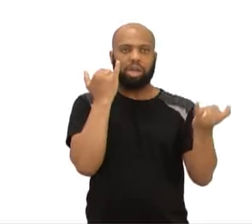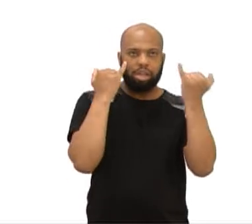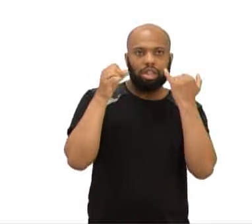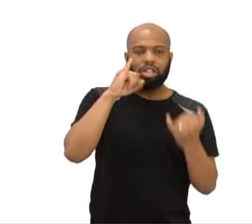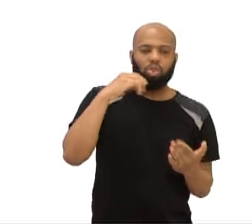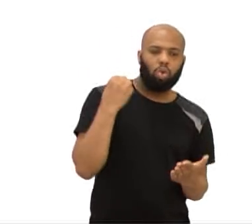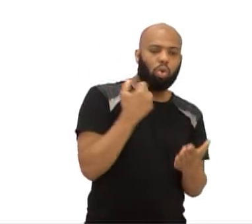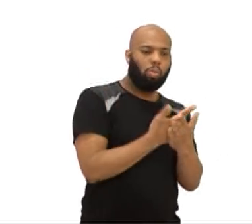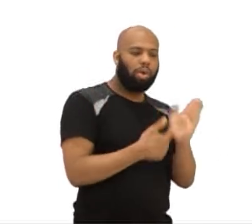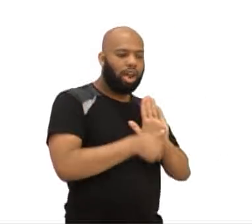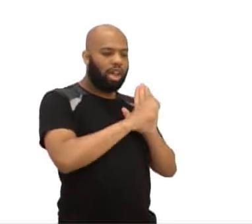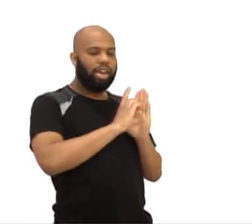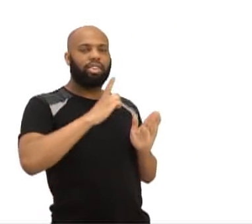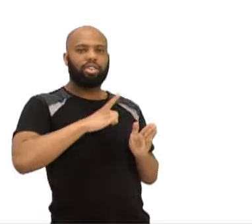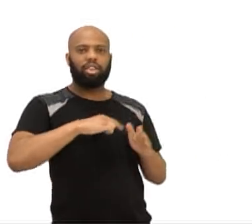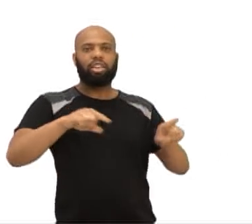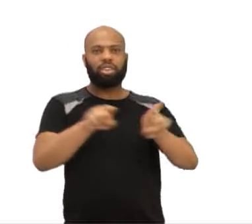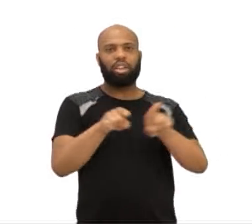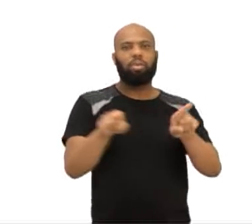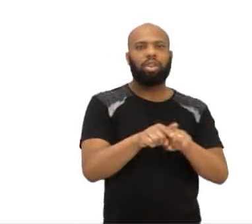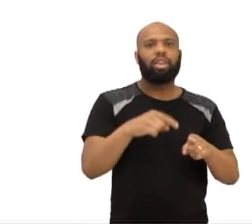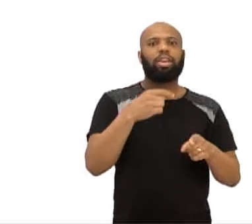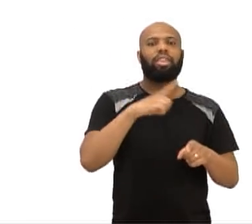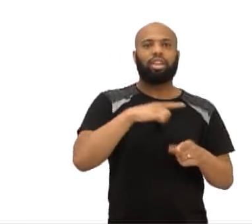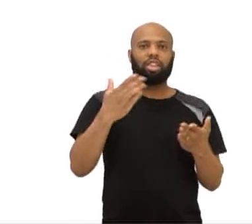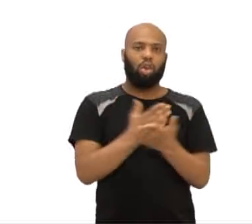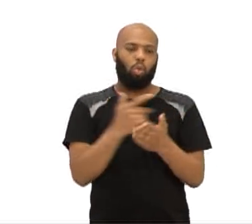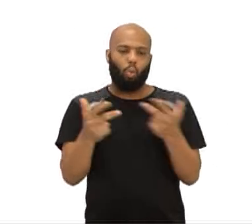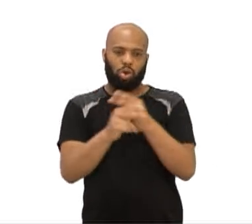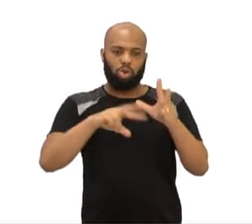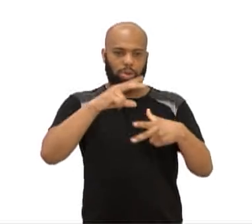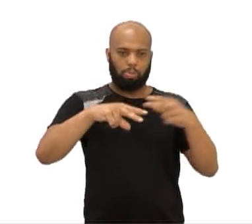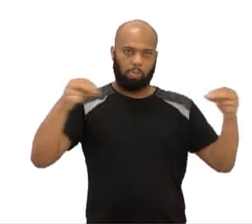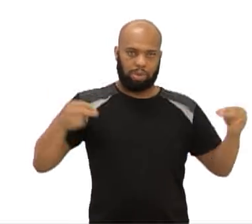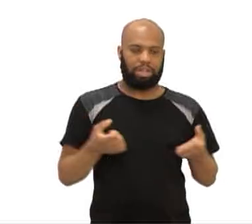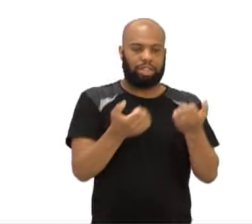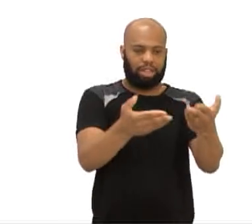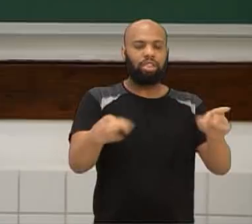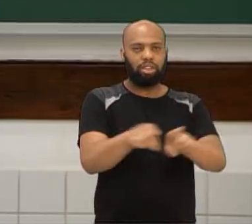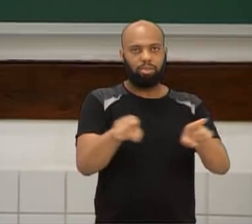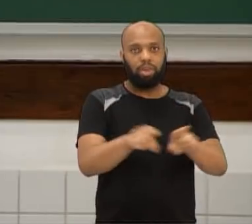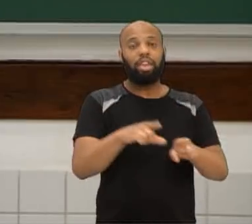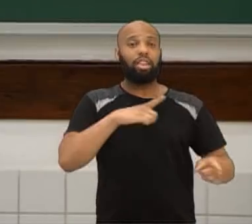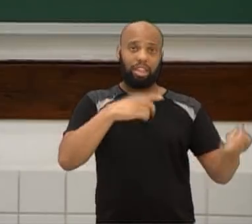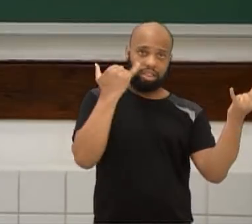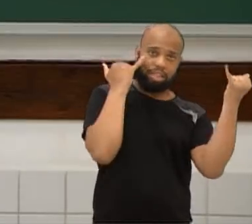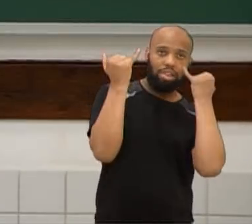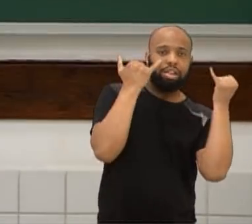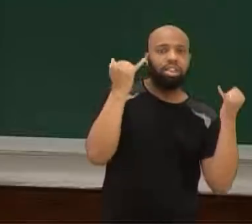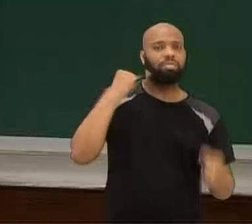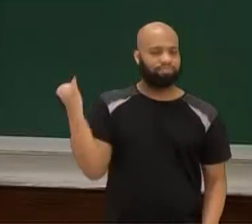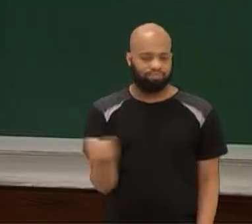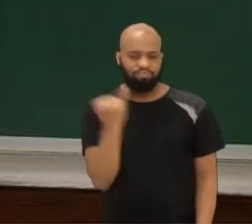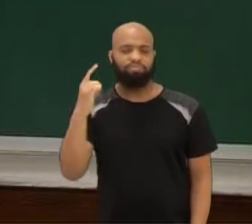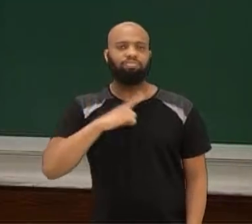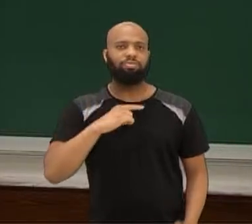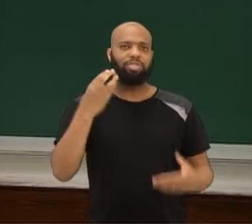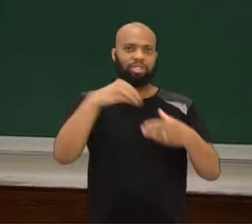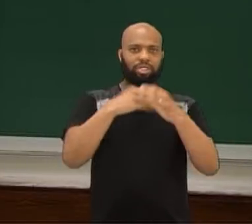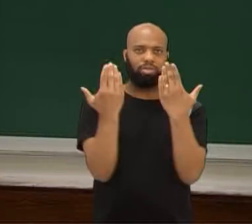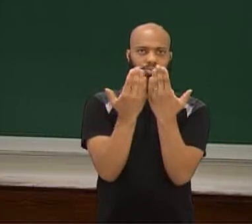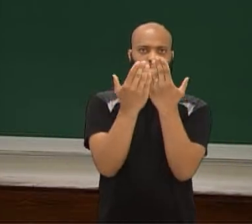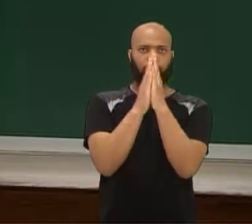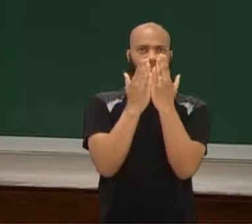comprar com antecipado, você vai ganhar ali alguns brindes. Então, são informações importantes trazidas ali no panfleto. Uma linguagem